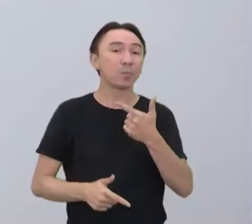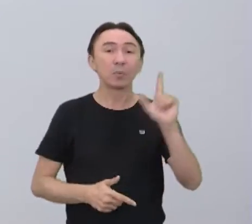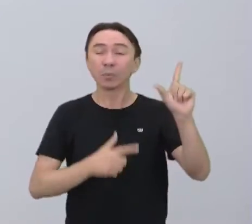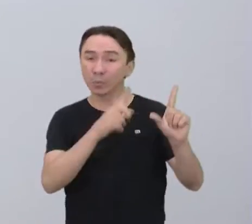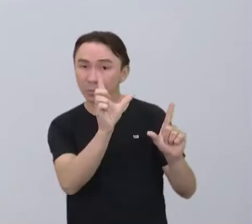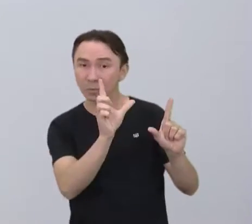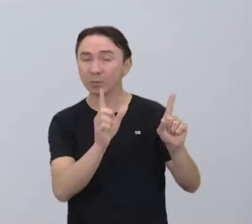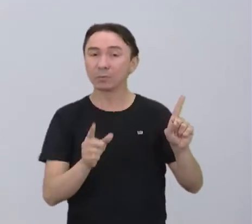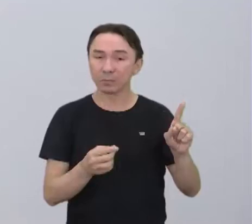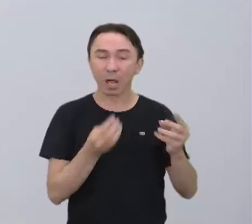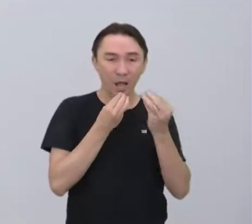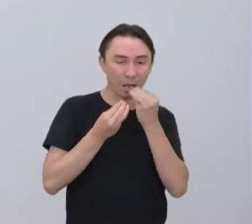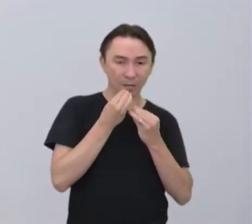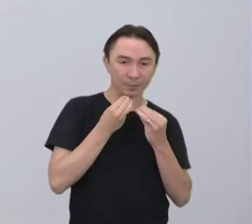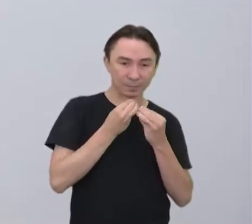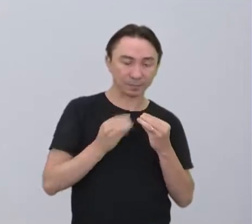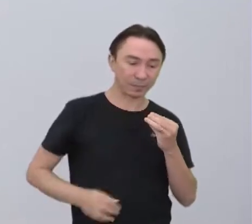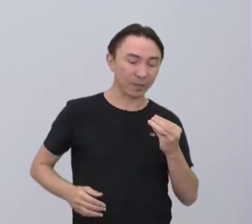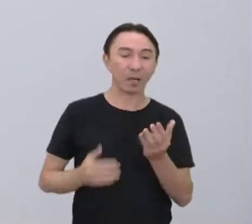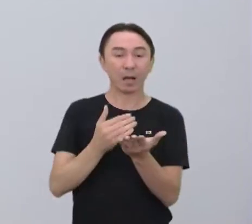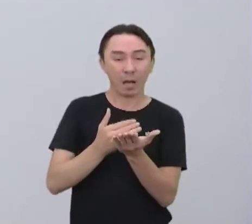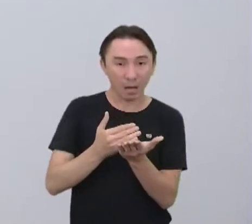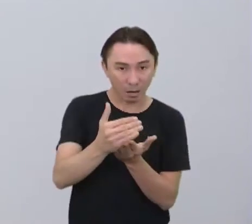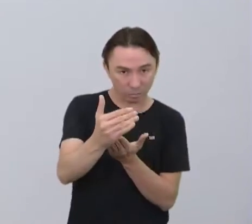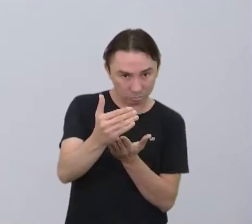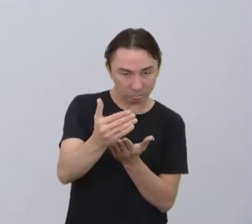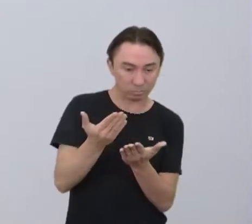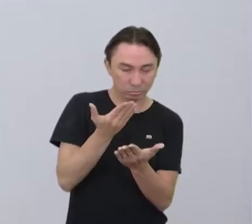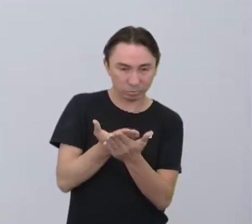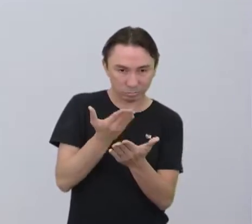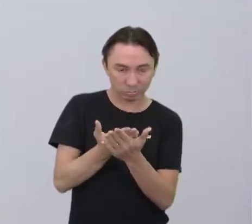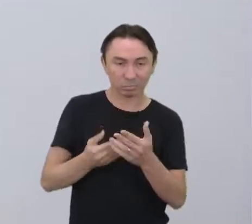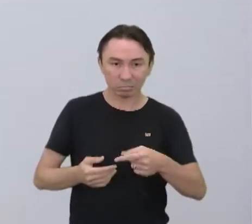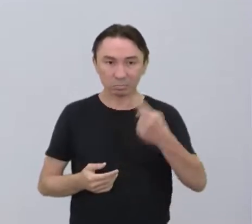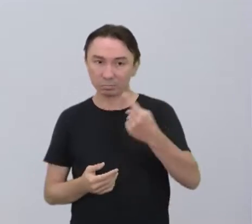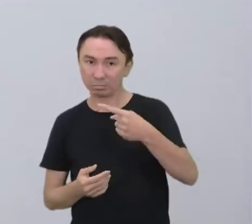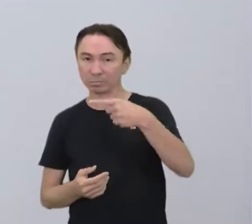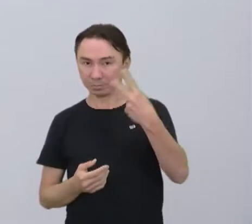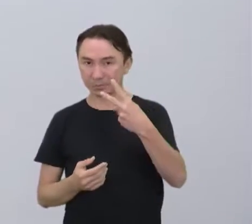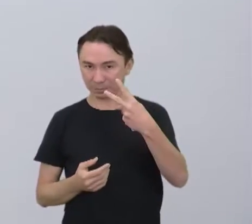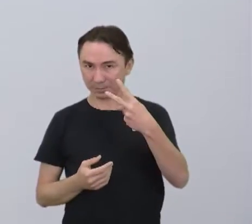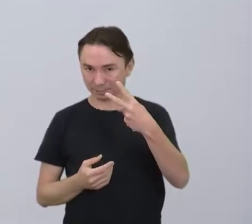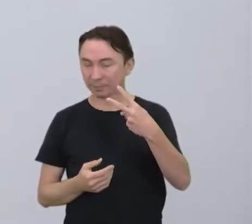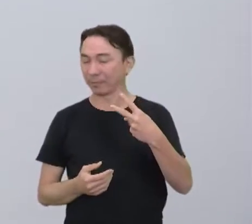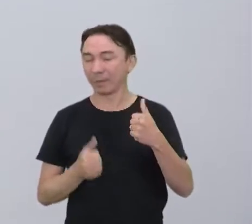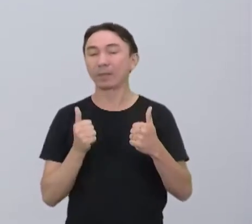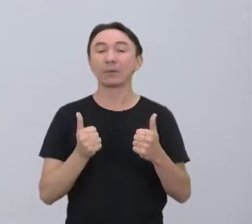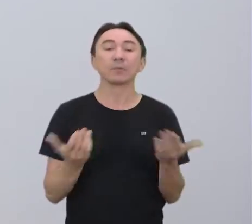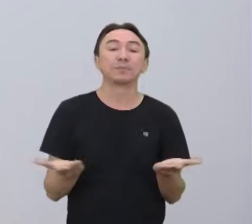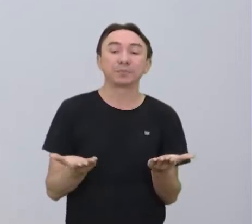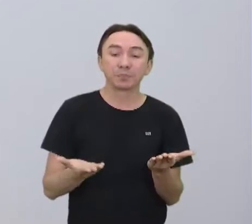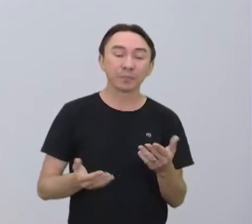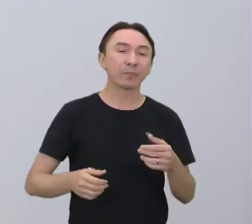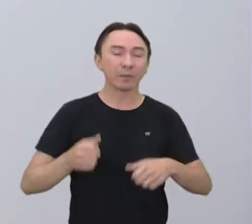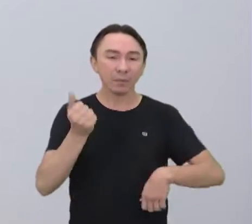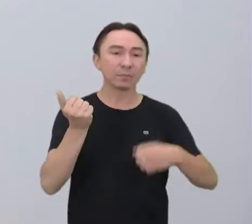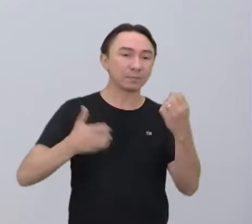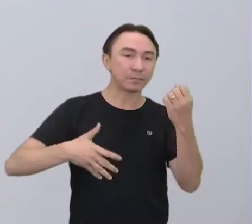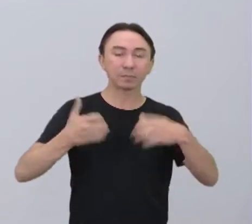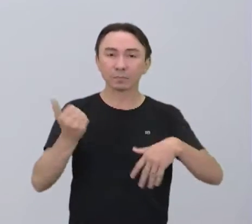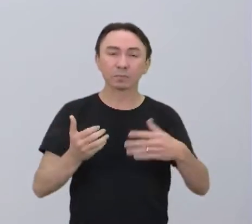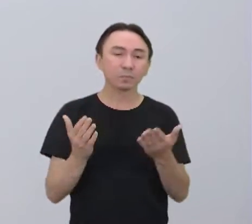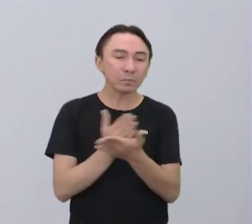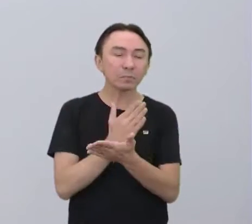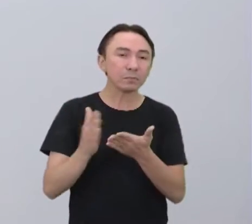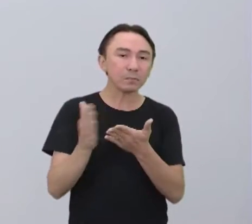Então, nessas duas aulas de introdução, esses são os dois pontos que a gente vai ver. E hoje a gente vai analisar algumas notícias, né,